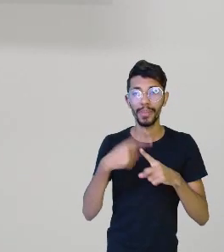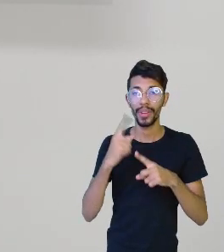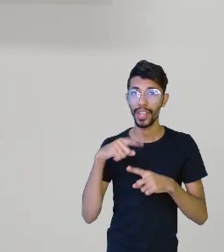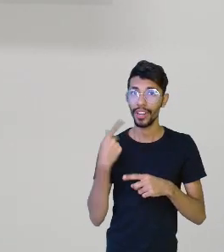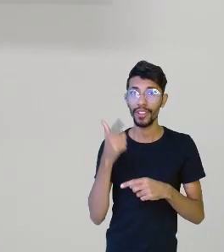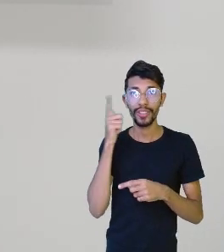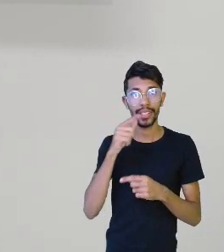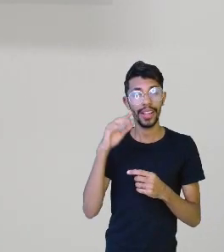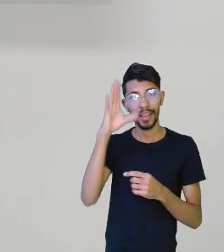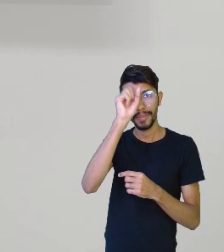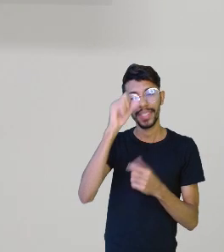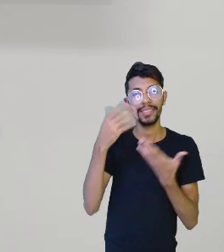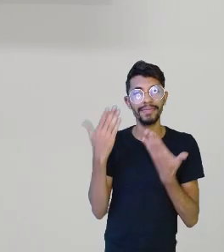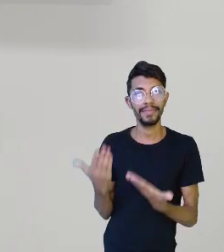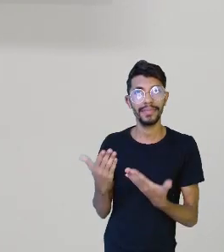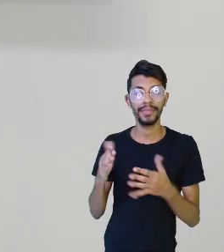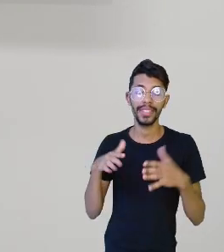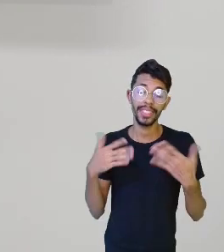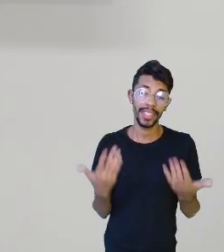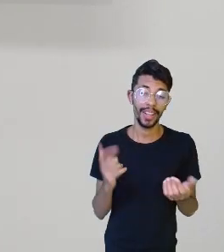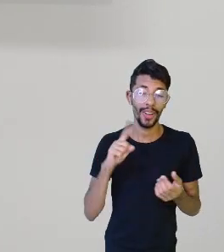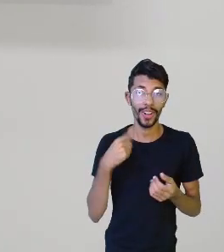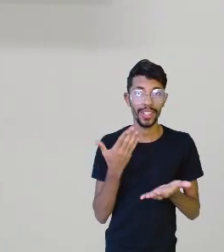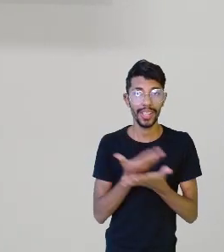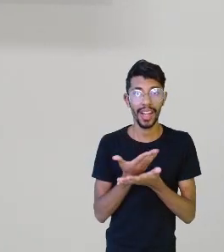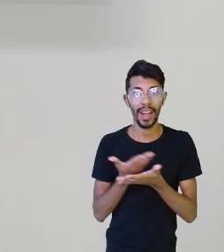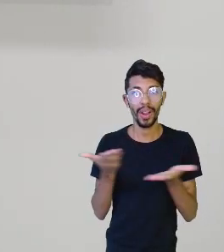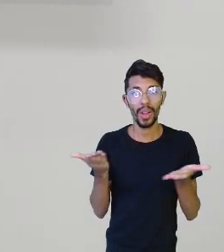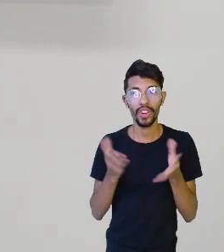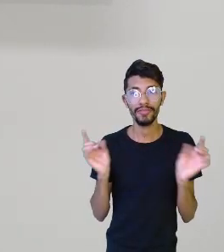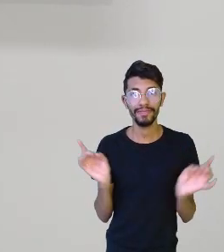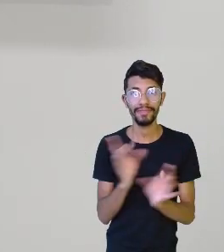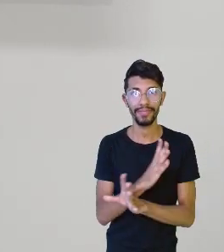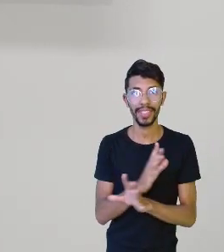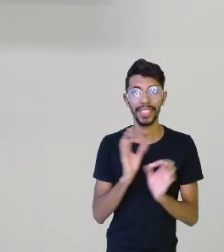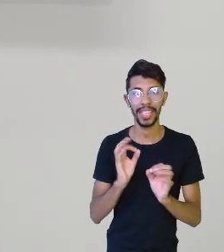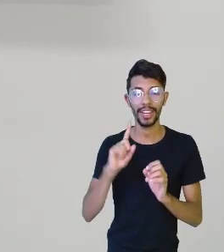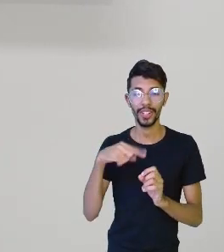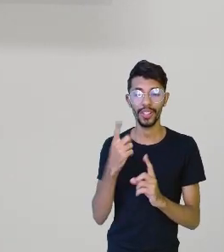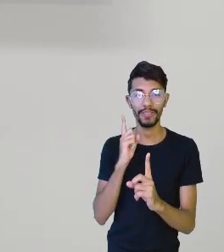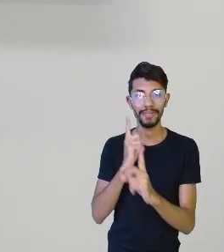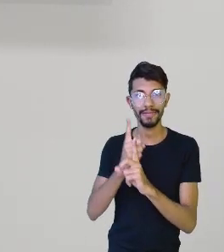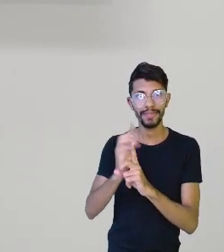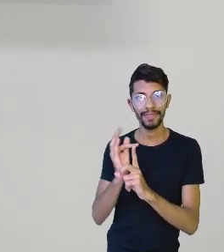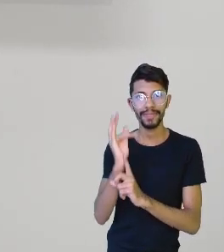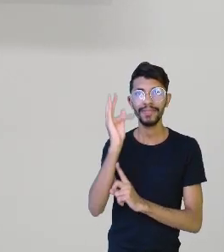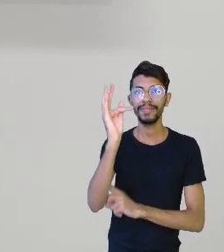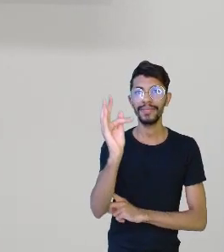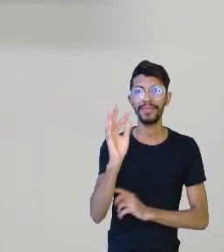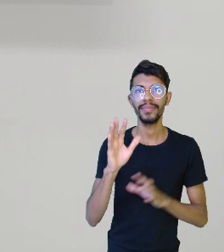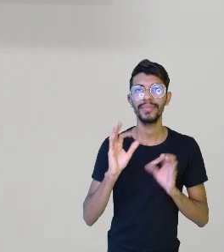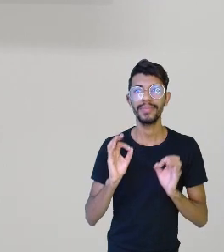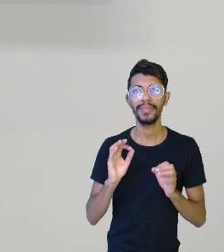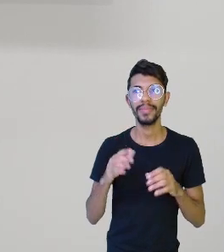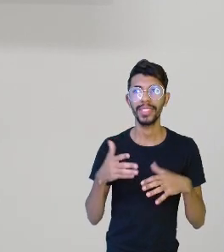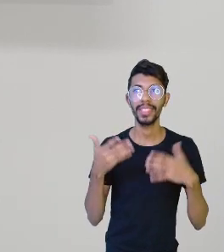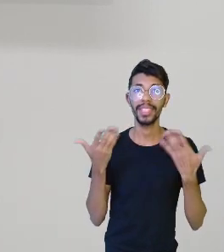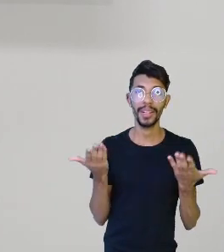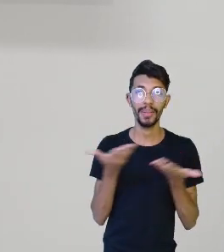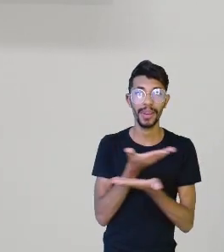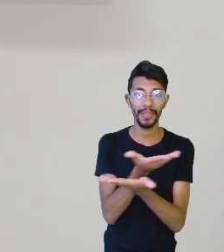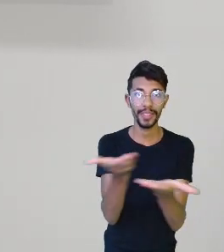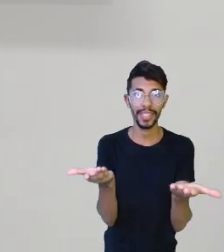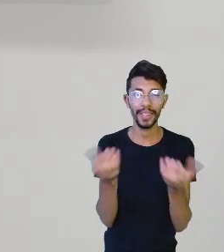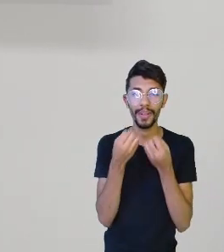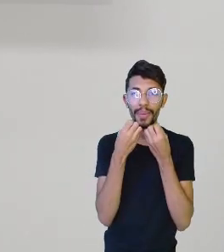Gente, a nossa aula de hoje está acabando, né? A gente se vê em breve. Então, para vocês,